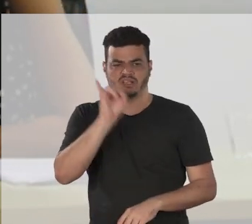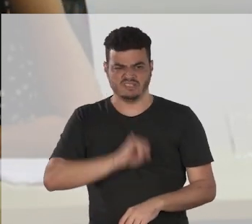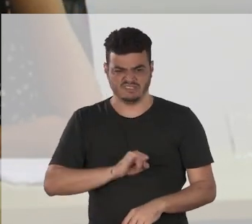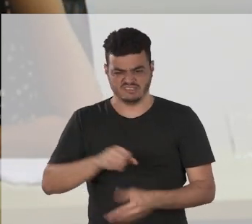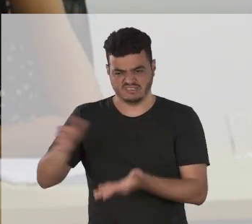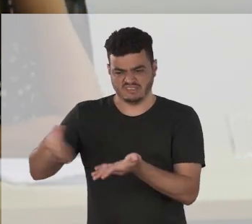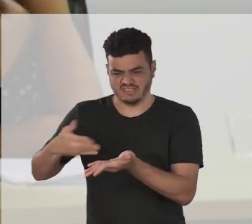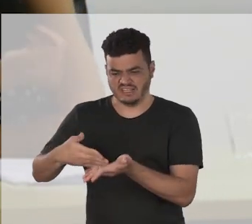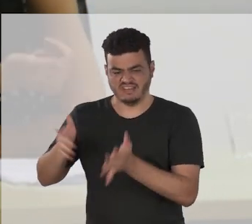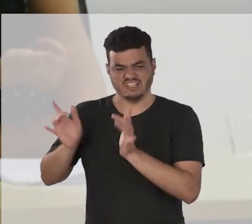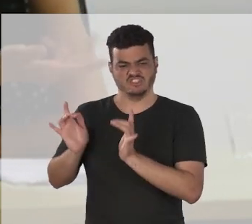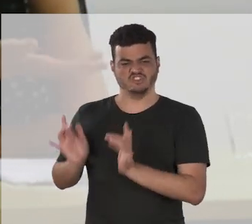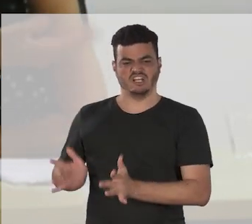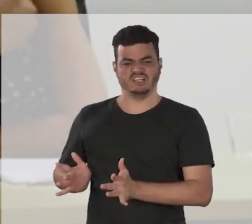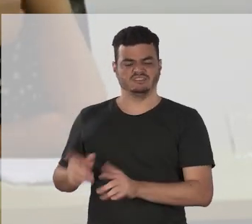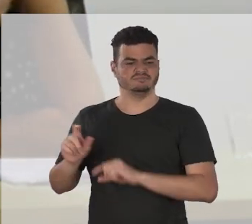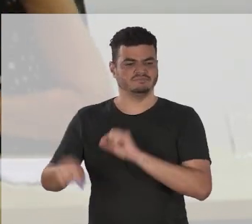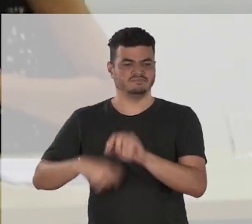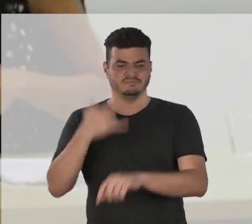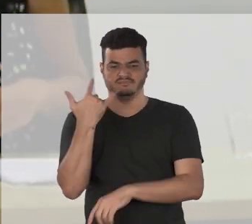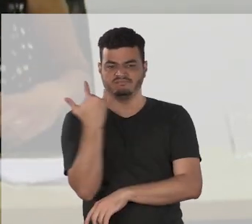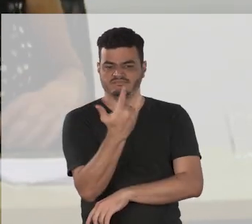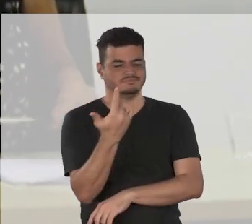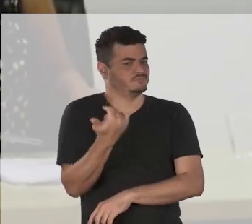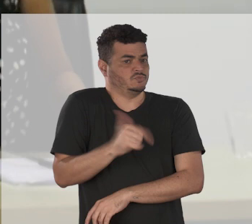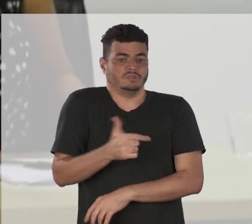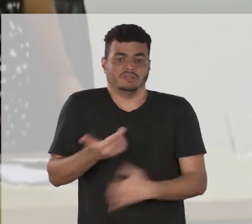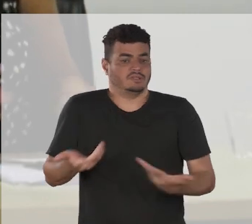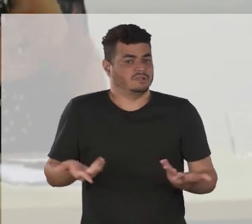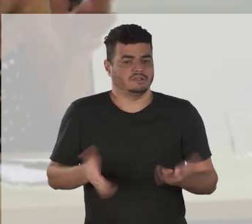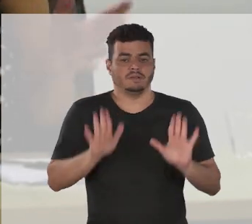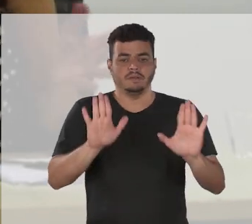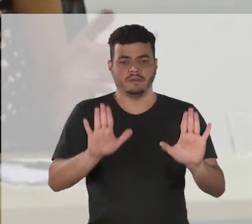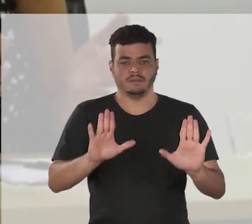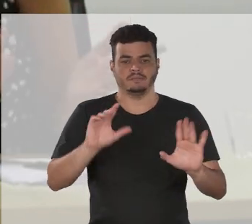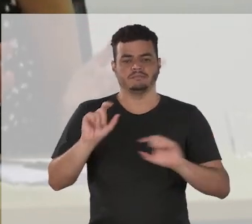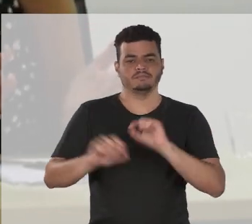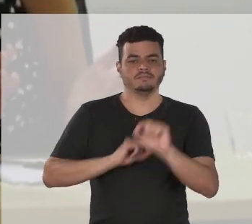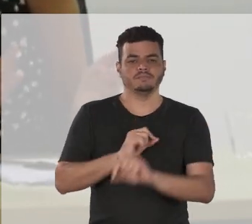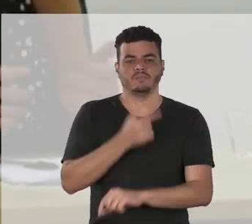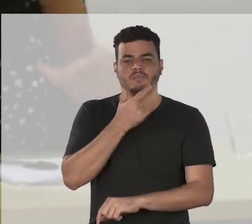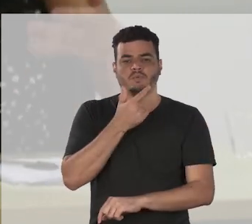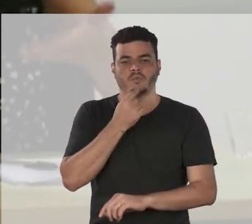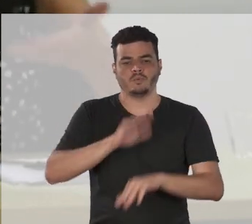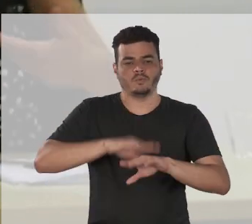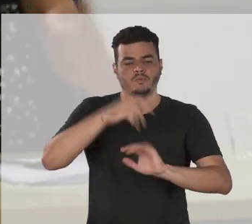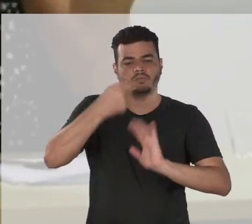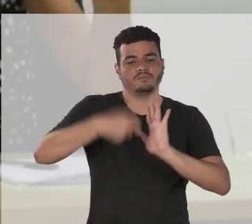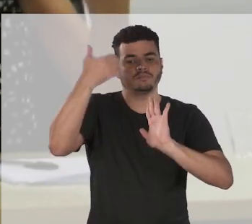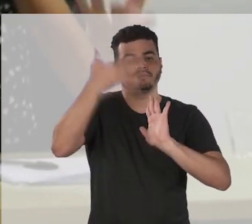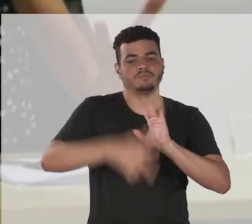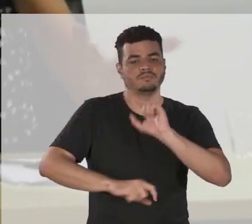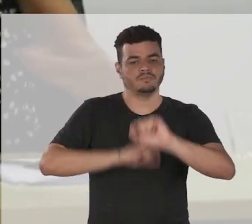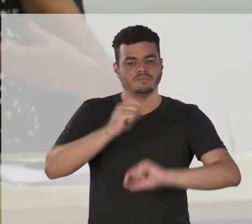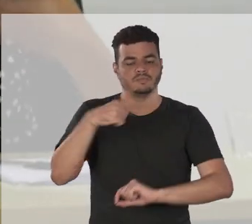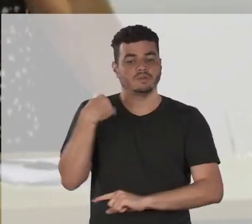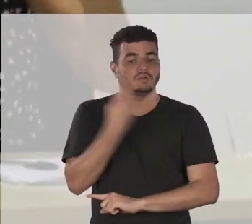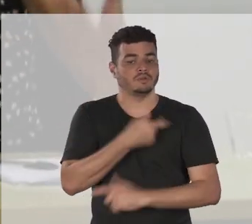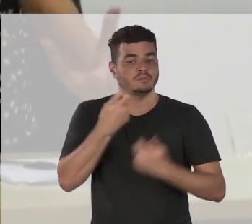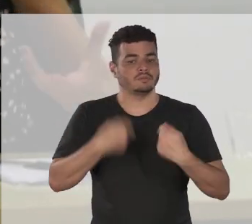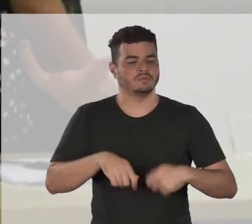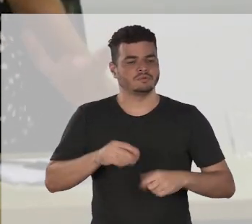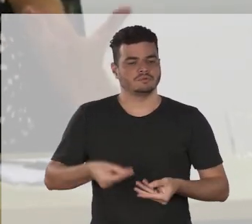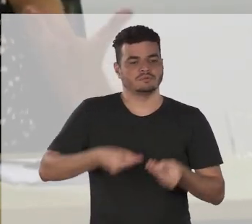que não os atrai, porque nos acontece também, né, com disciplinar, ter o direito de deixar um livro, sim, que não